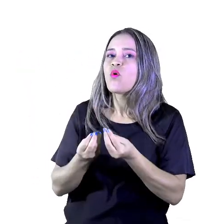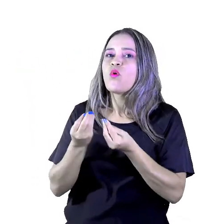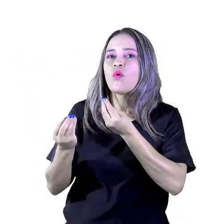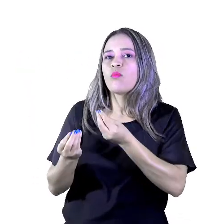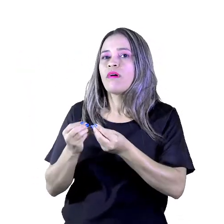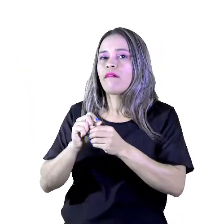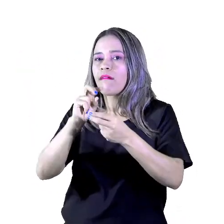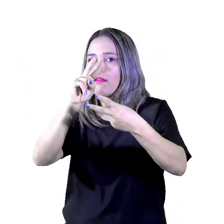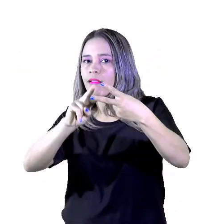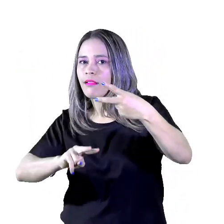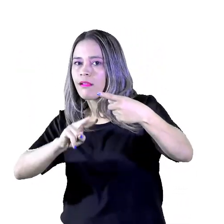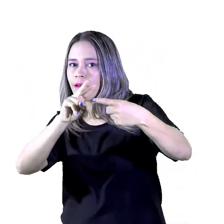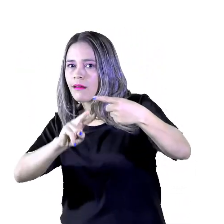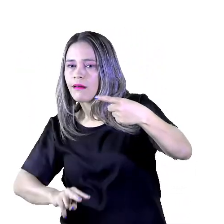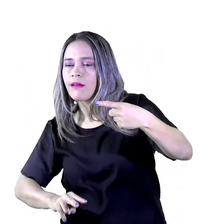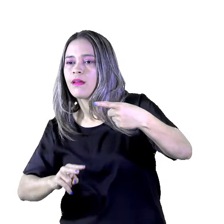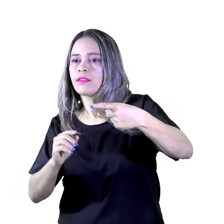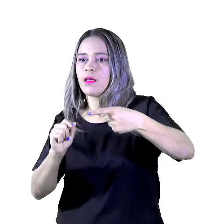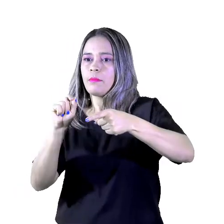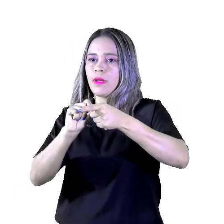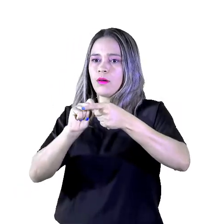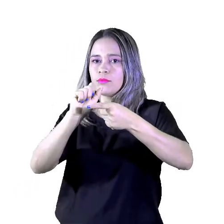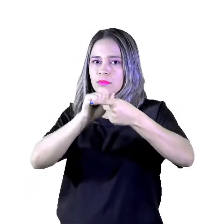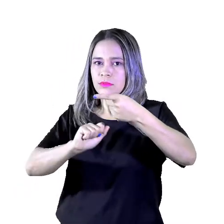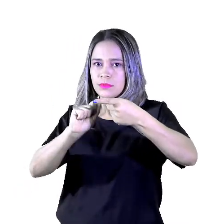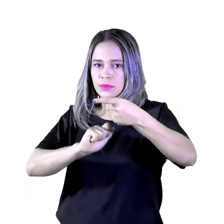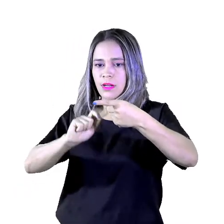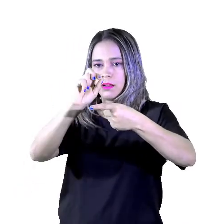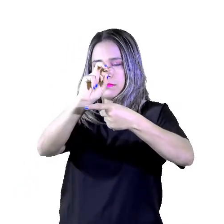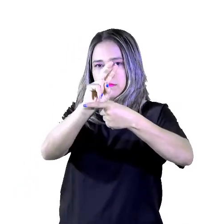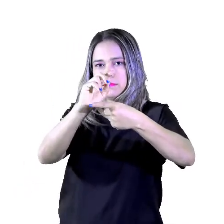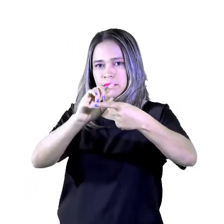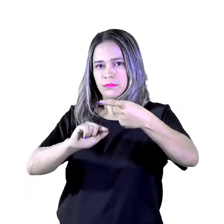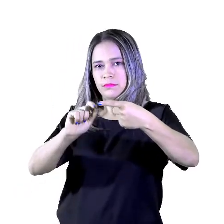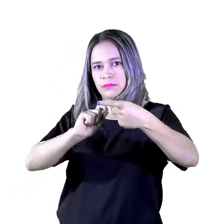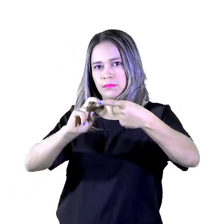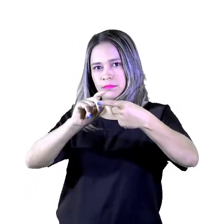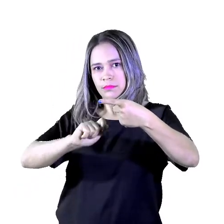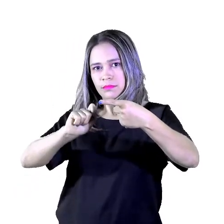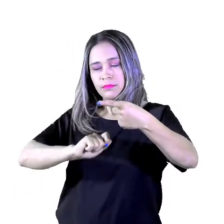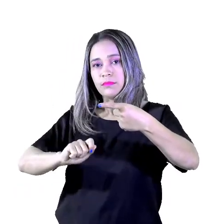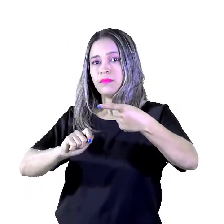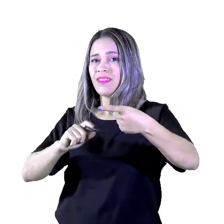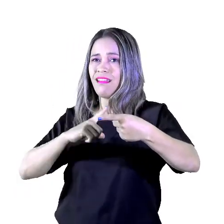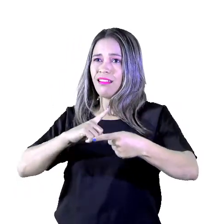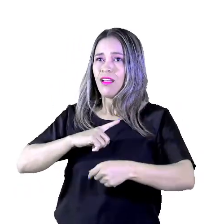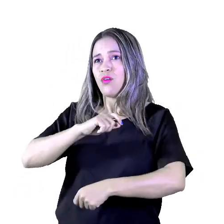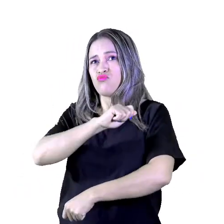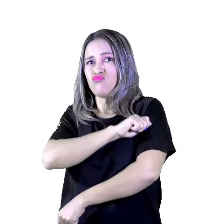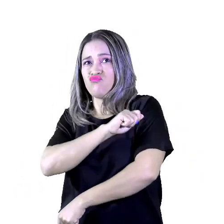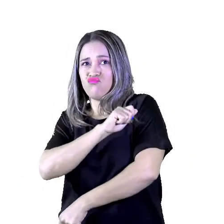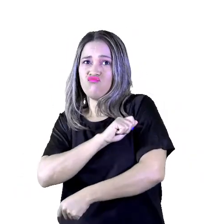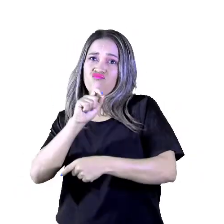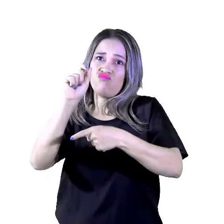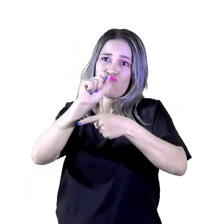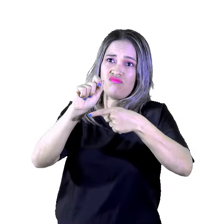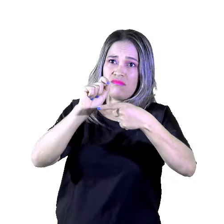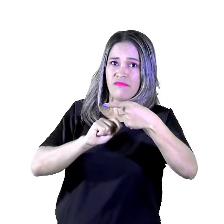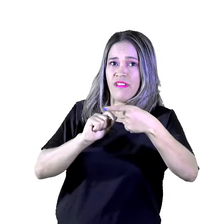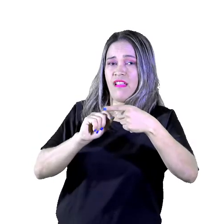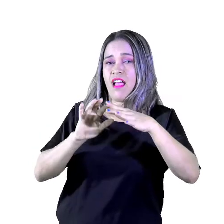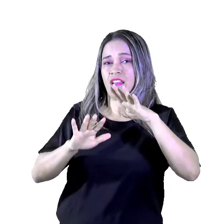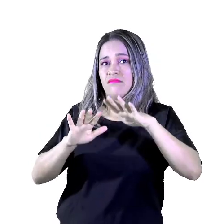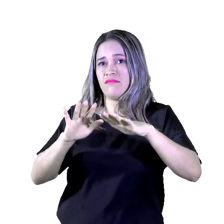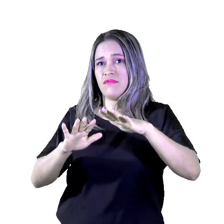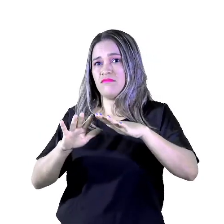de ler, a forma de se escrever também. Por que eu estou falando isso? Porque tem alguns aluninhos que na hora de escrever, ao invés de